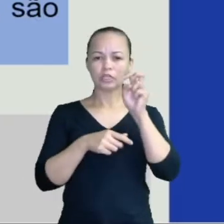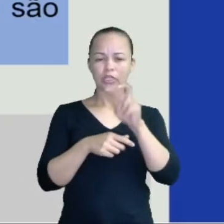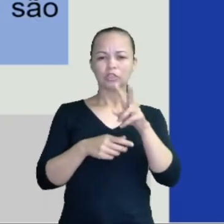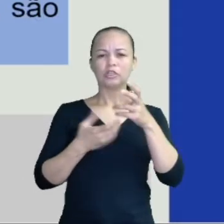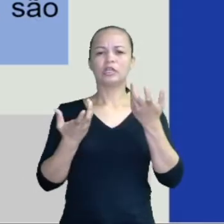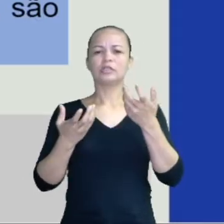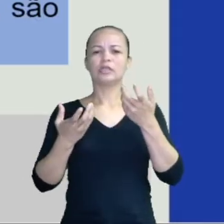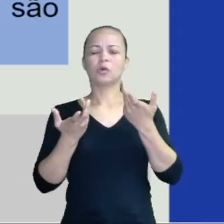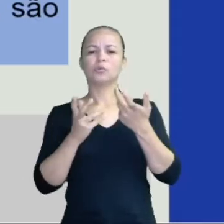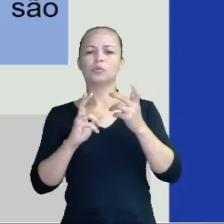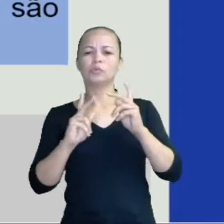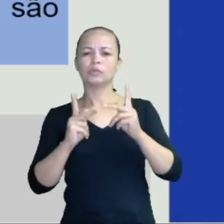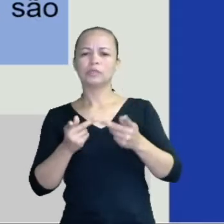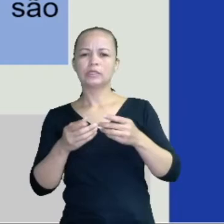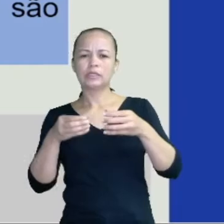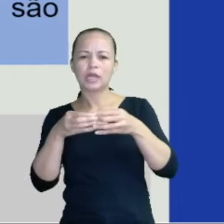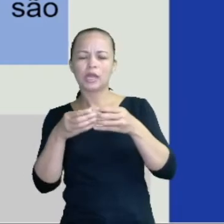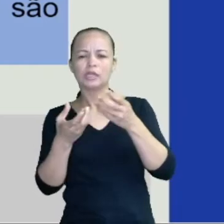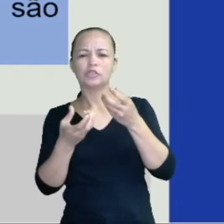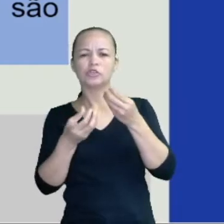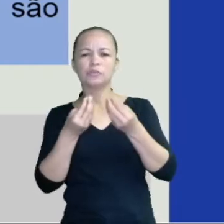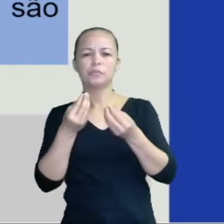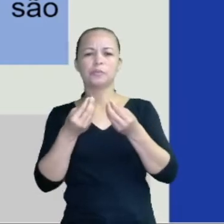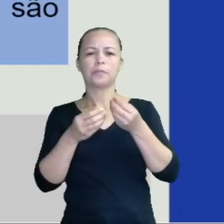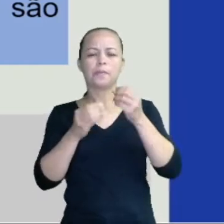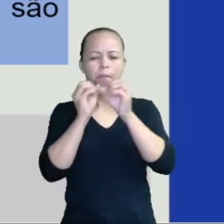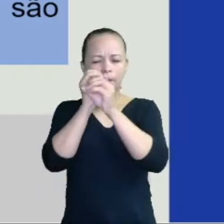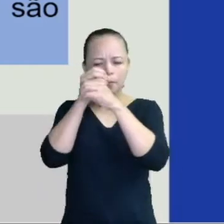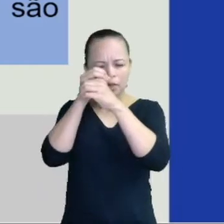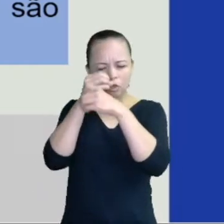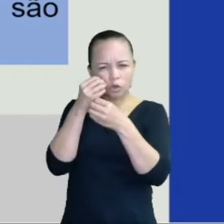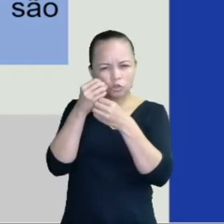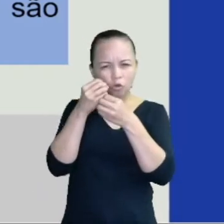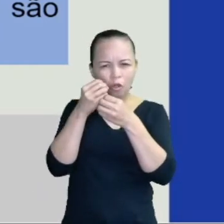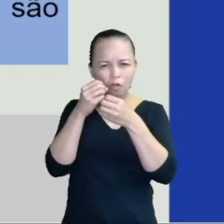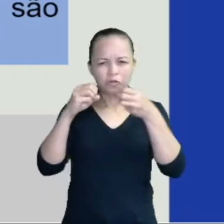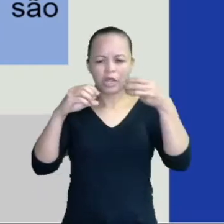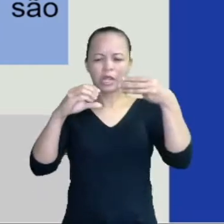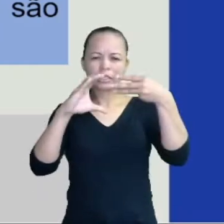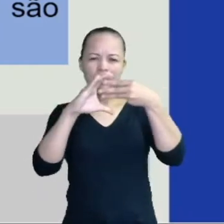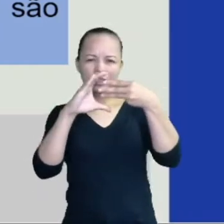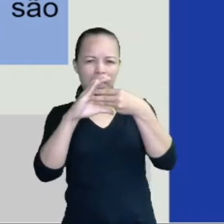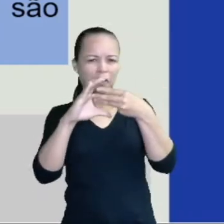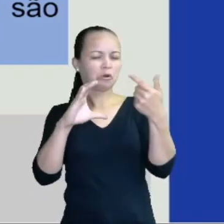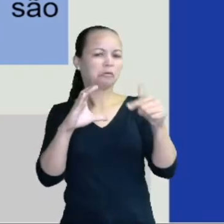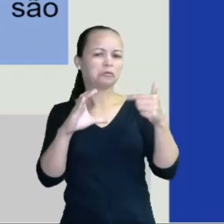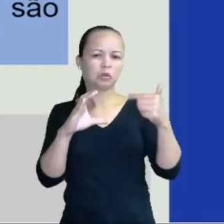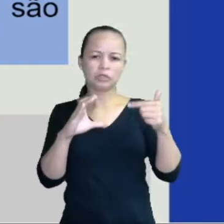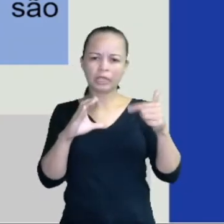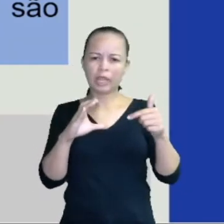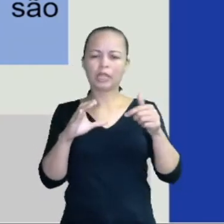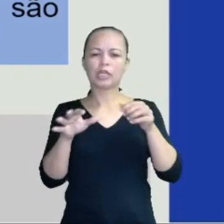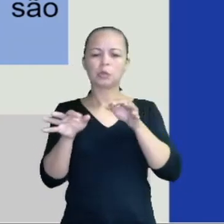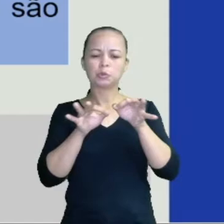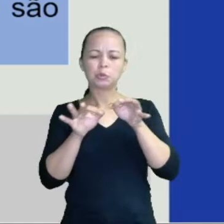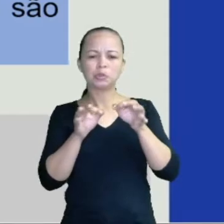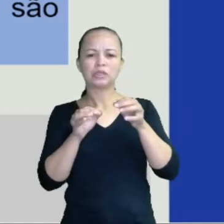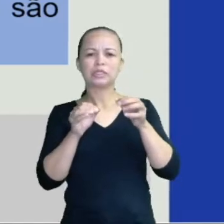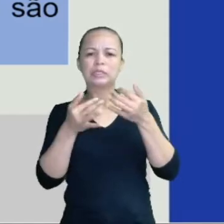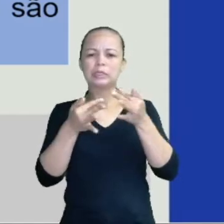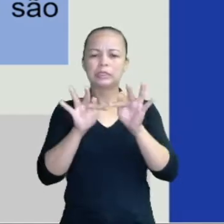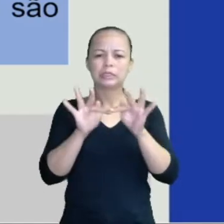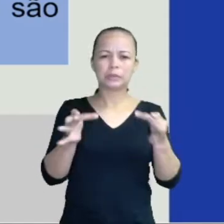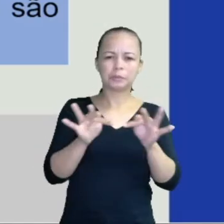seres microscópicos, não são formados por célula e têm estrutura simples. Eles só conseguem